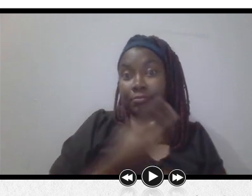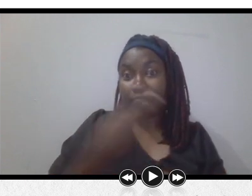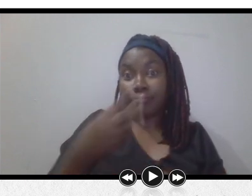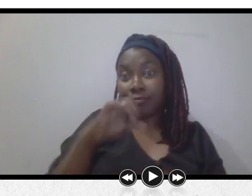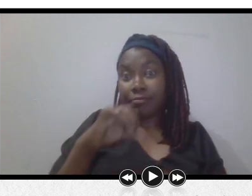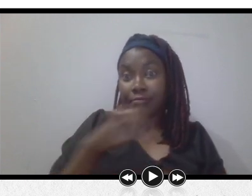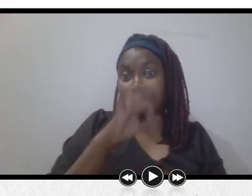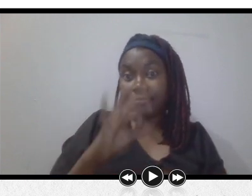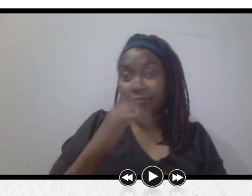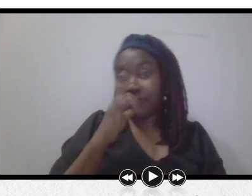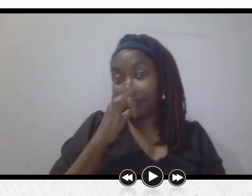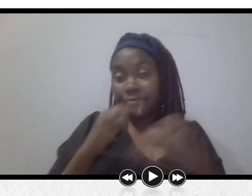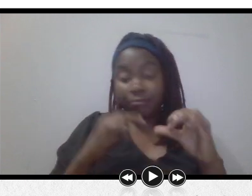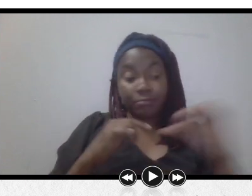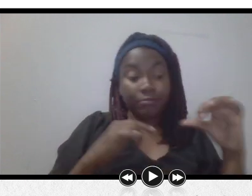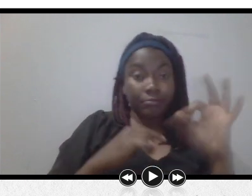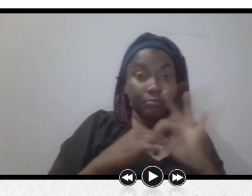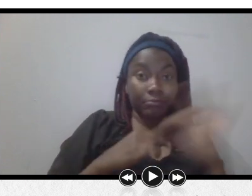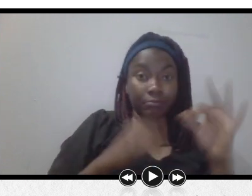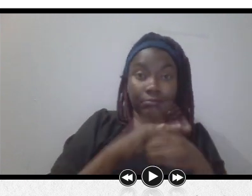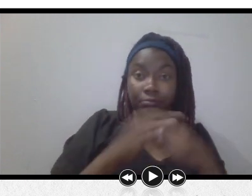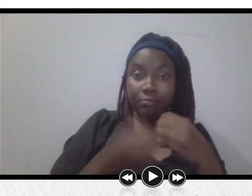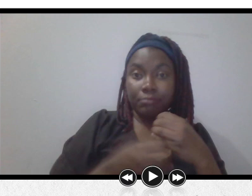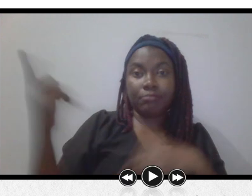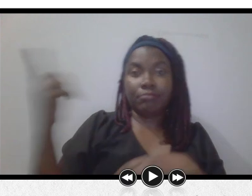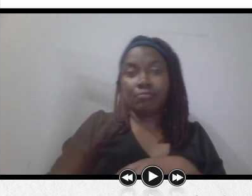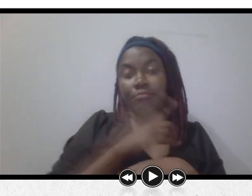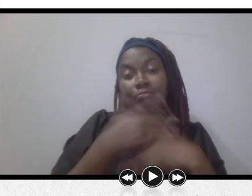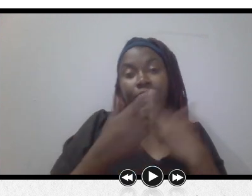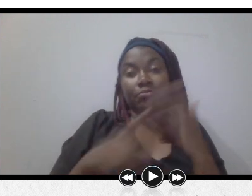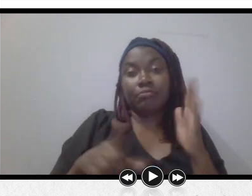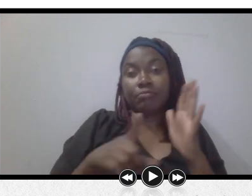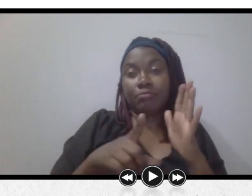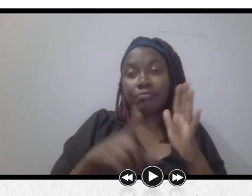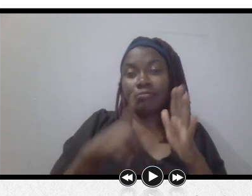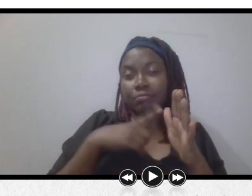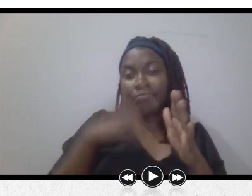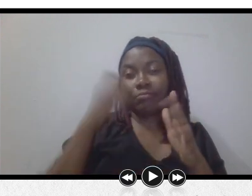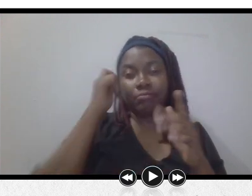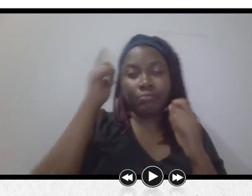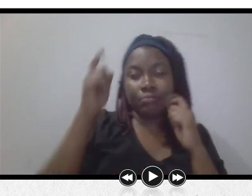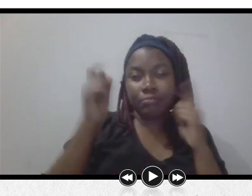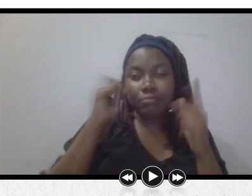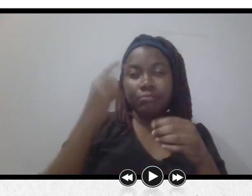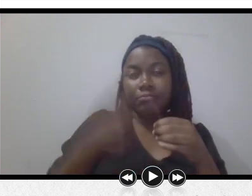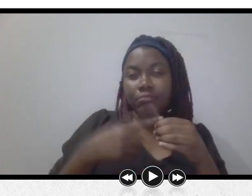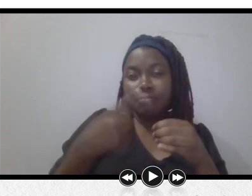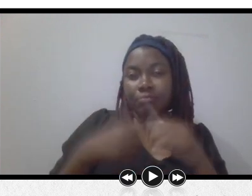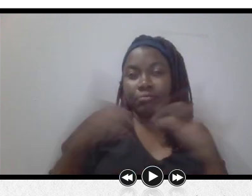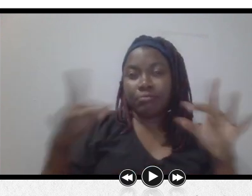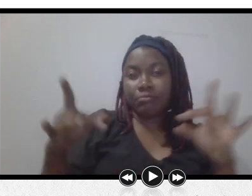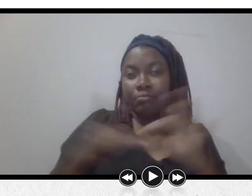de água e 90% de esgoto, seja alcançado. Então, a lei trouxe aqui algumas ideias de que as cidades se unam para